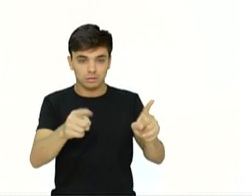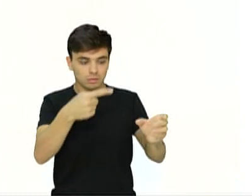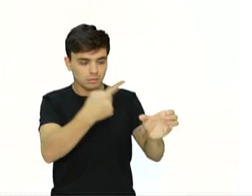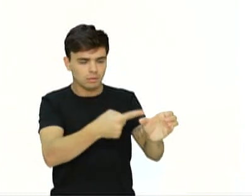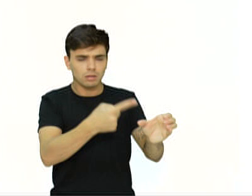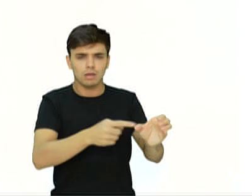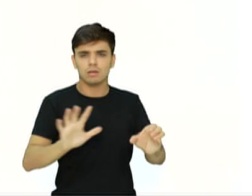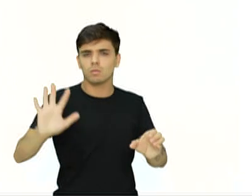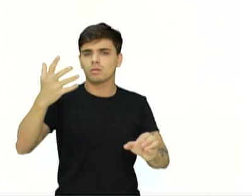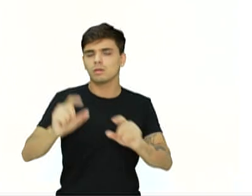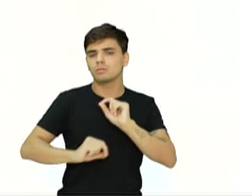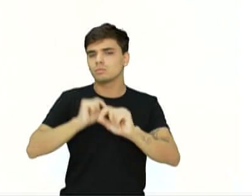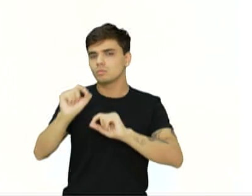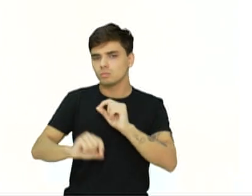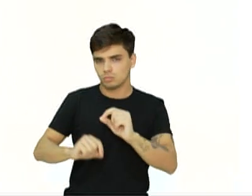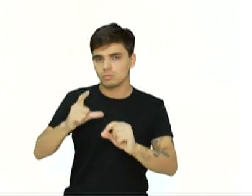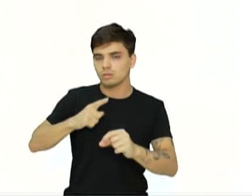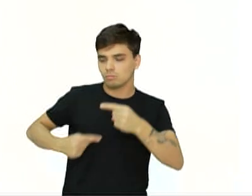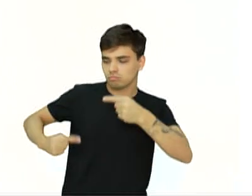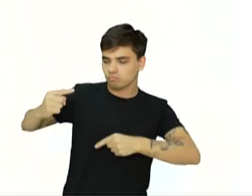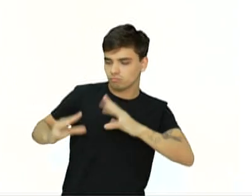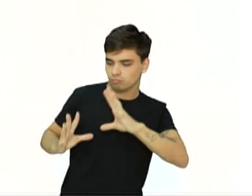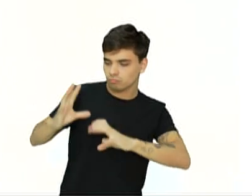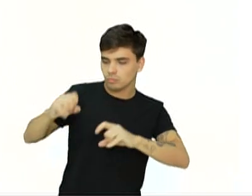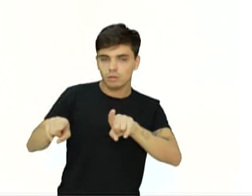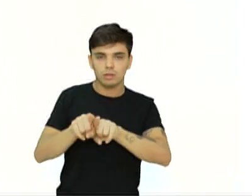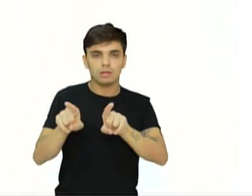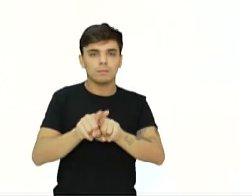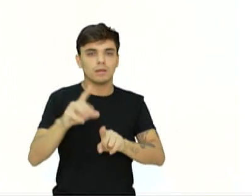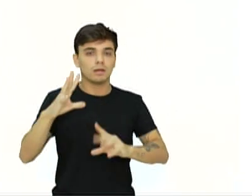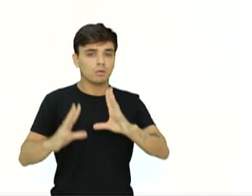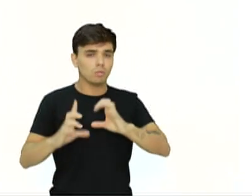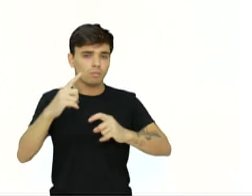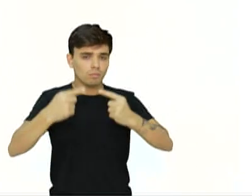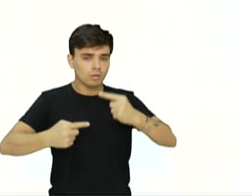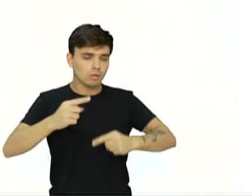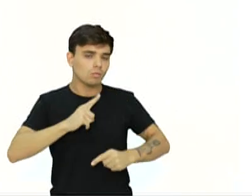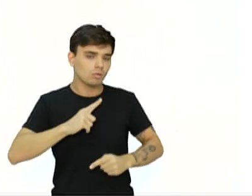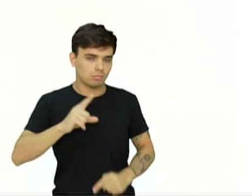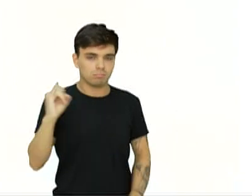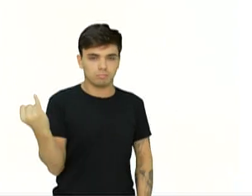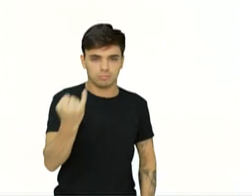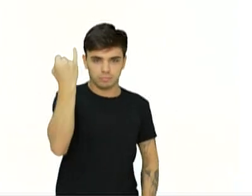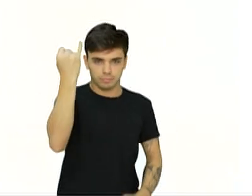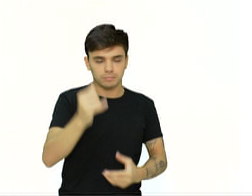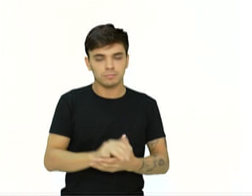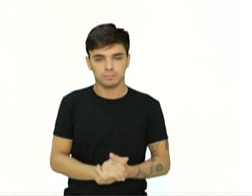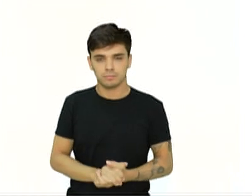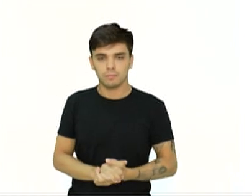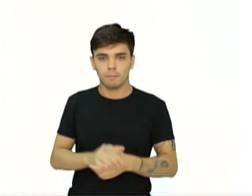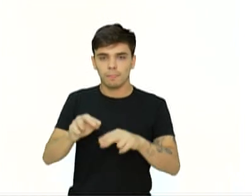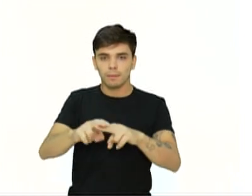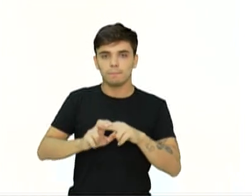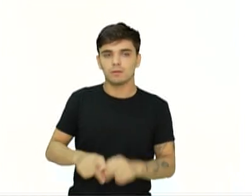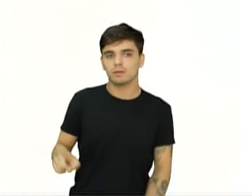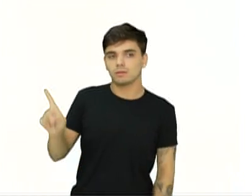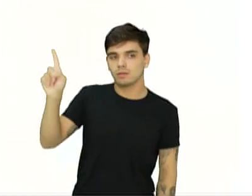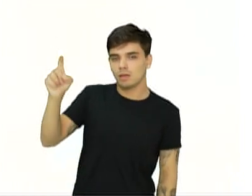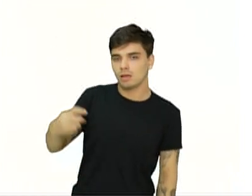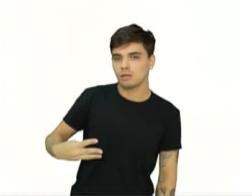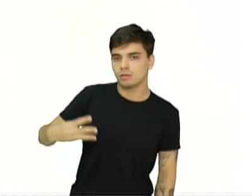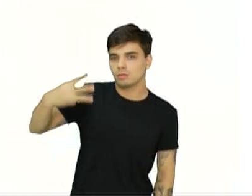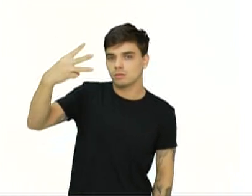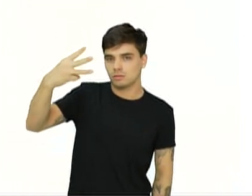que acontece? Acontecem conflitos. Gerir esses conflitos é fundamental. Por isso que esses são os 3